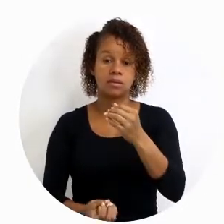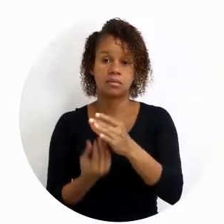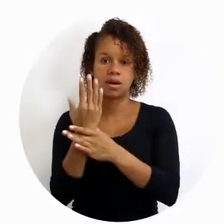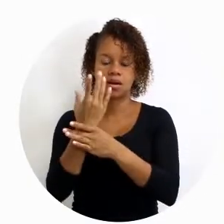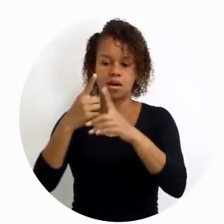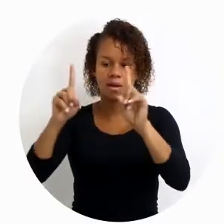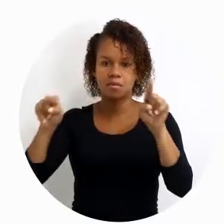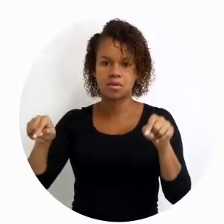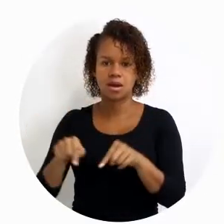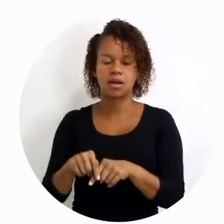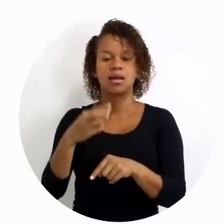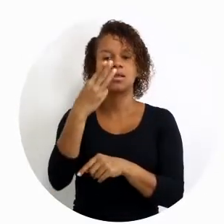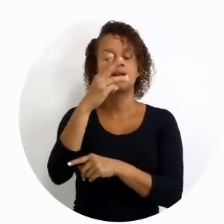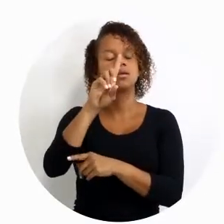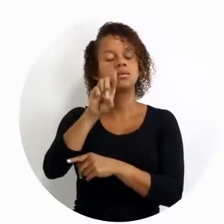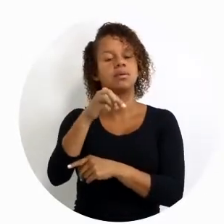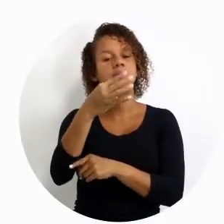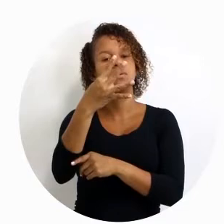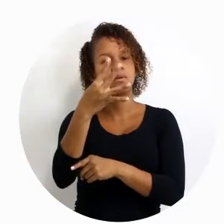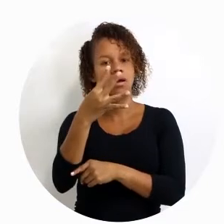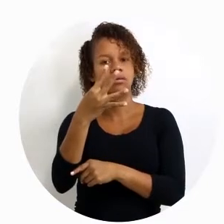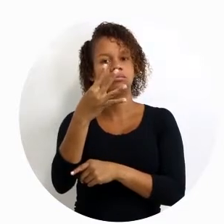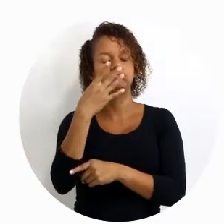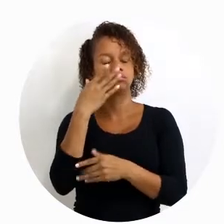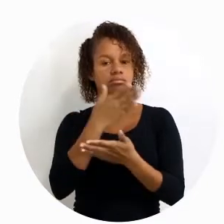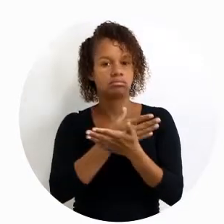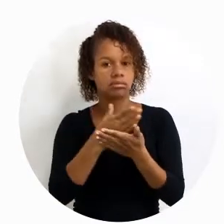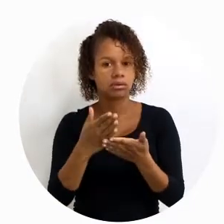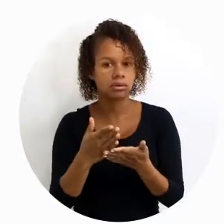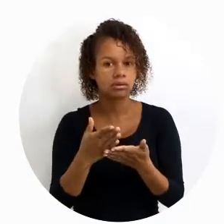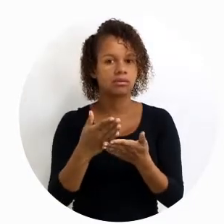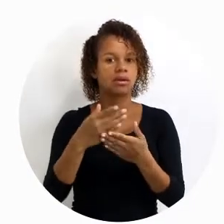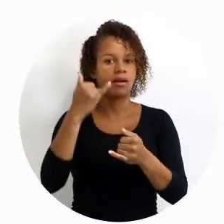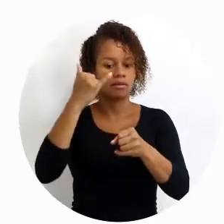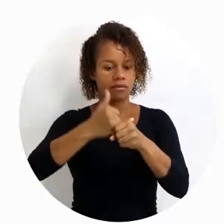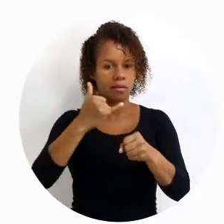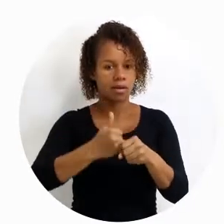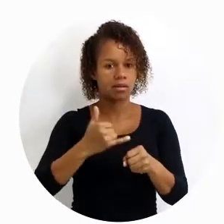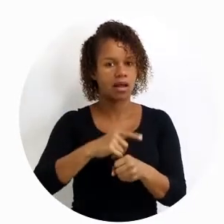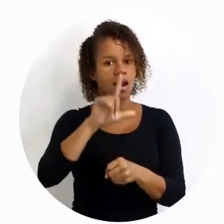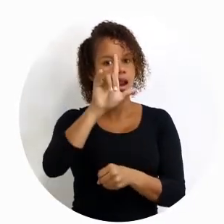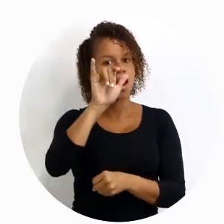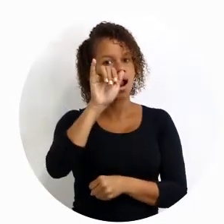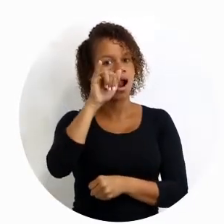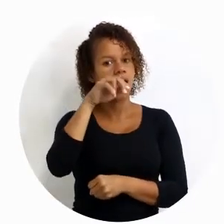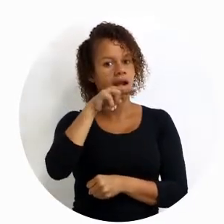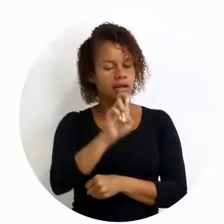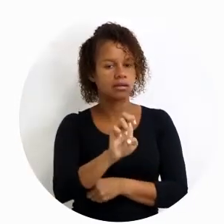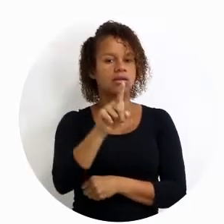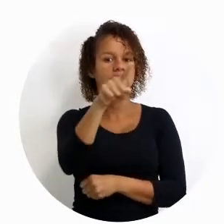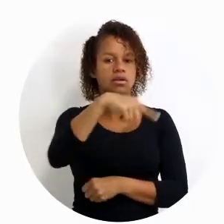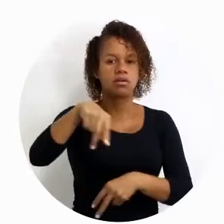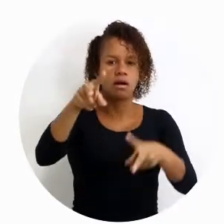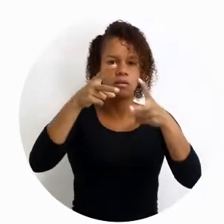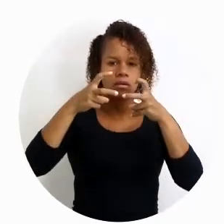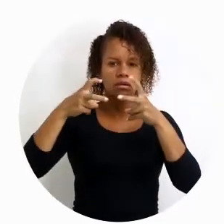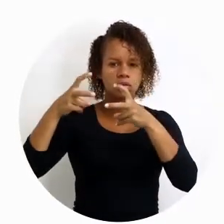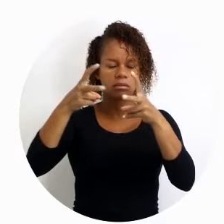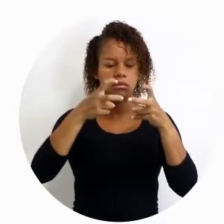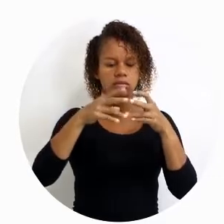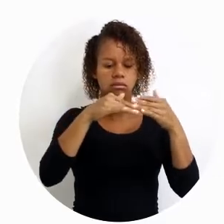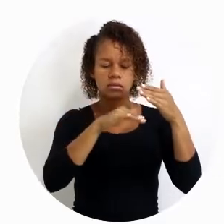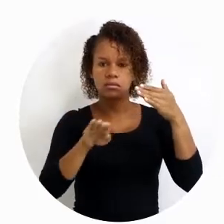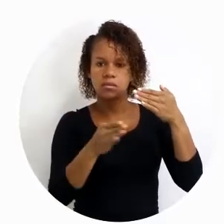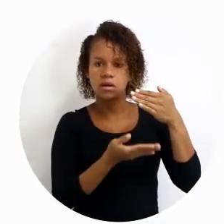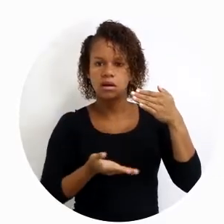e para criar um ambiente de 3,5 por 4, que nós acabamos de fazer com a ferramenta de Line, vocês vão notar